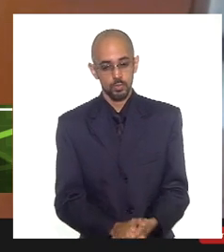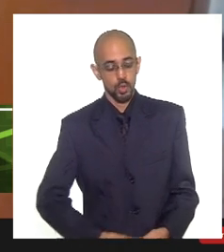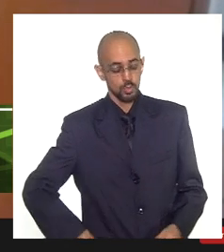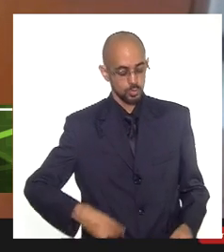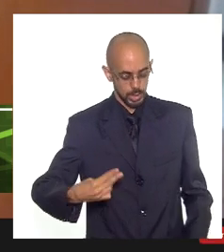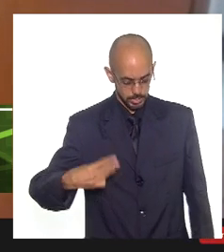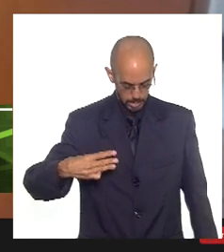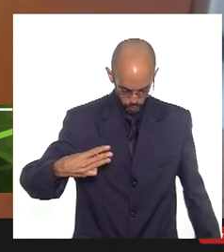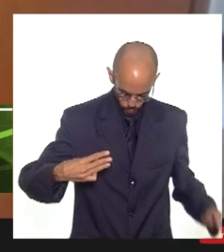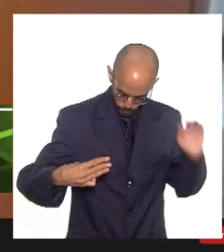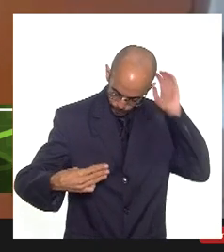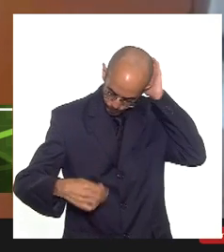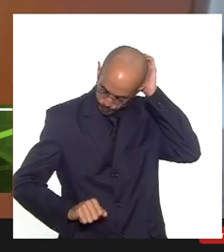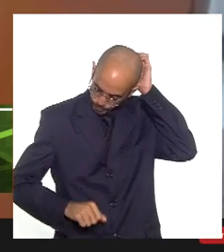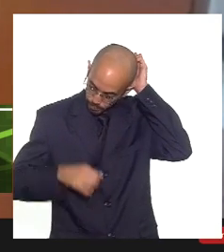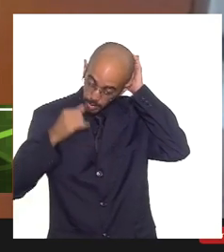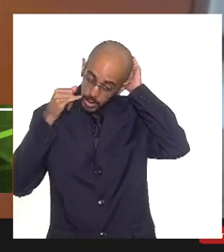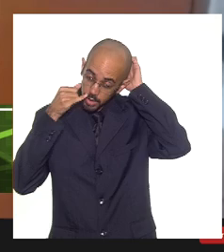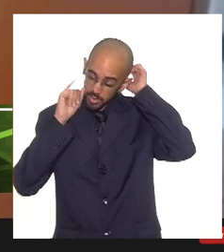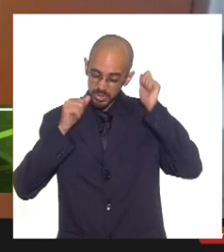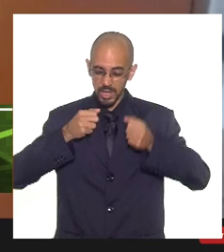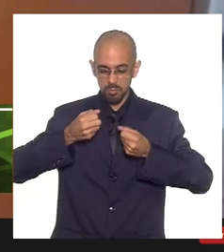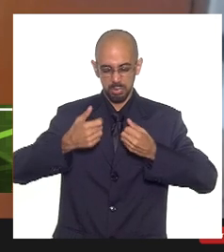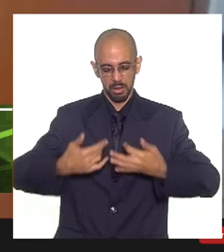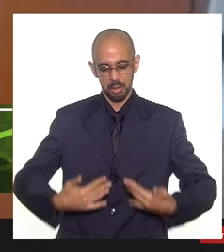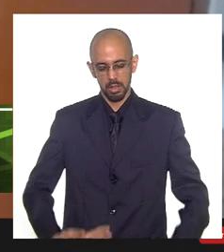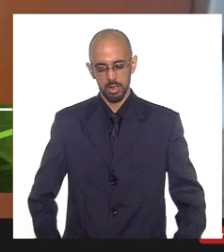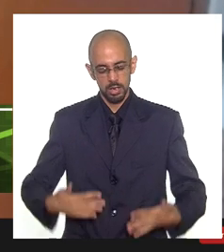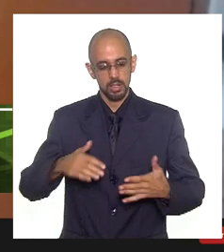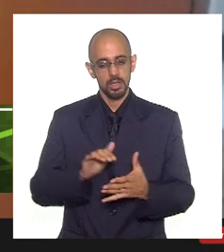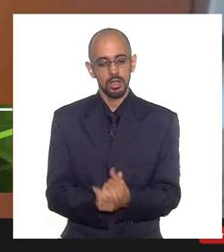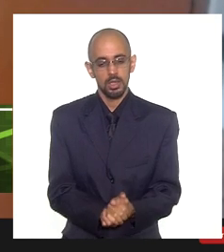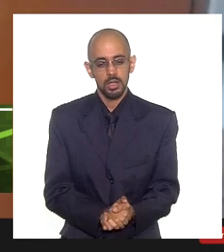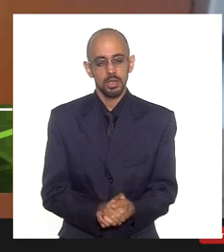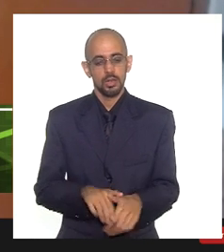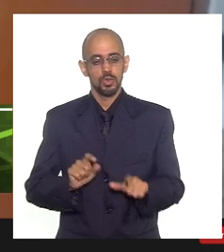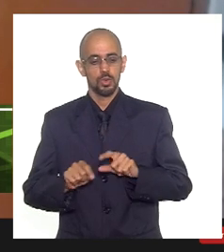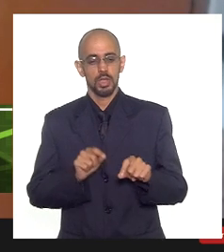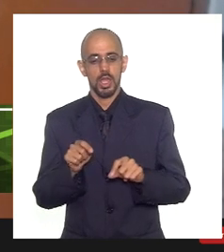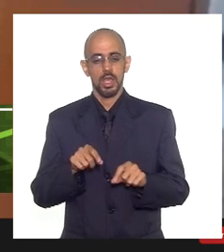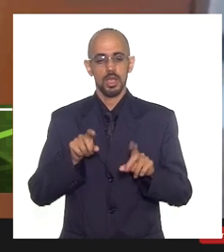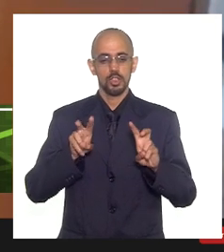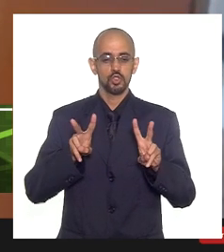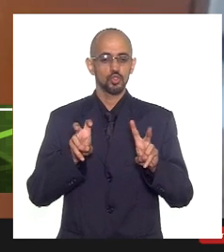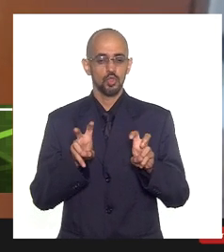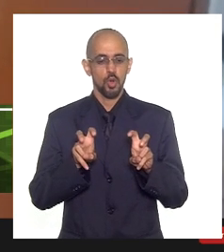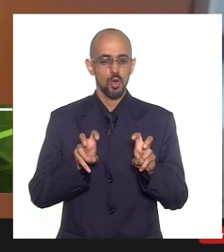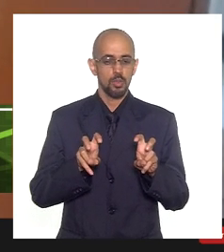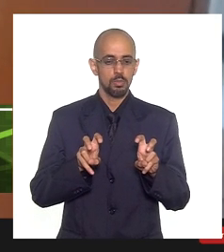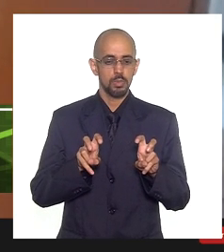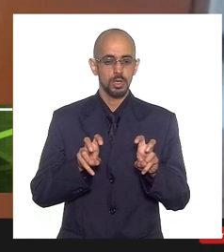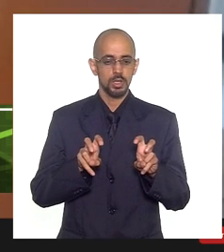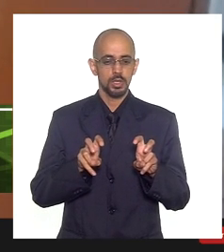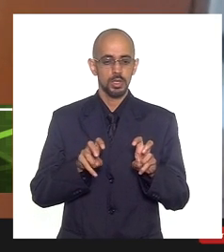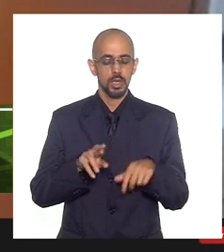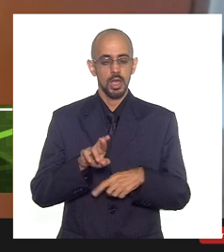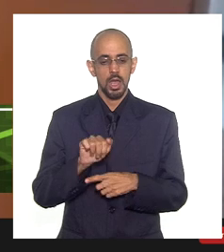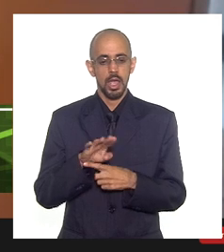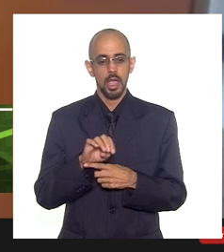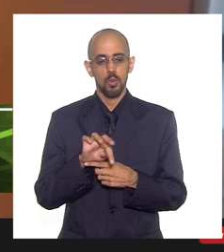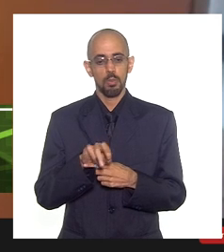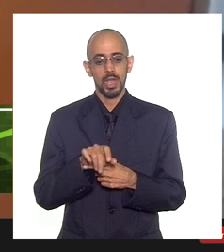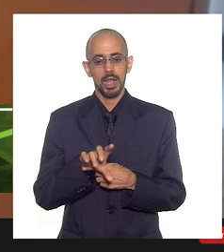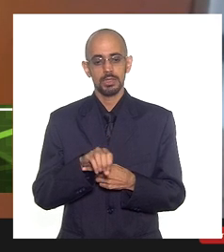para não me alongar demais diz respeito justamente ao tema da recuperação fiscal